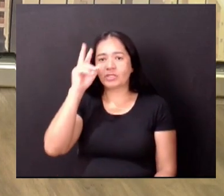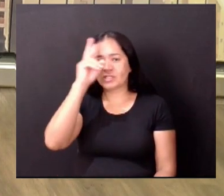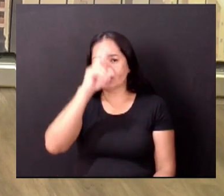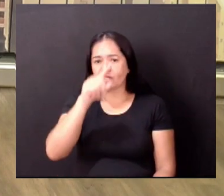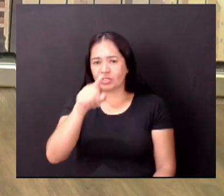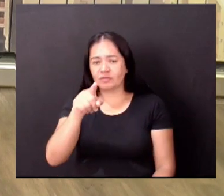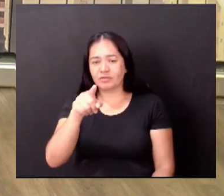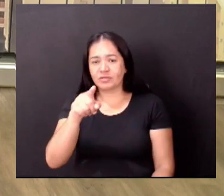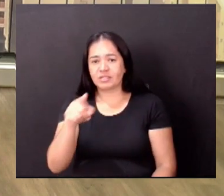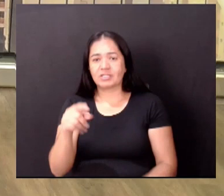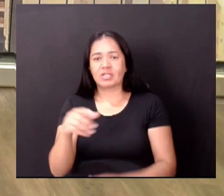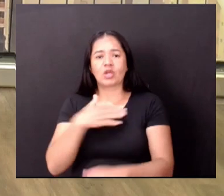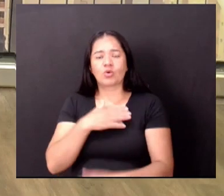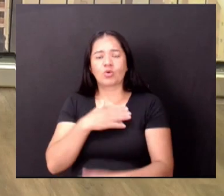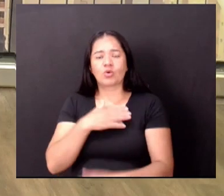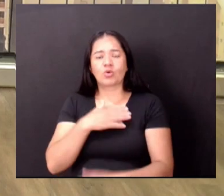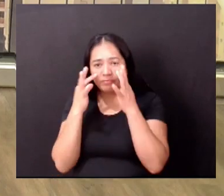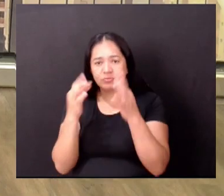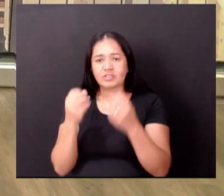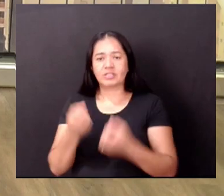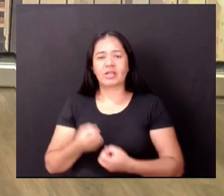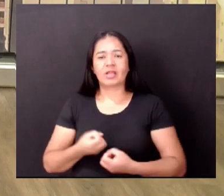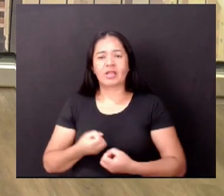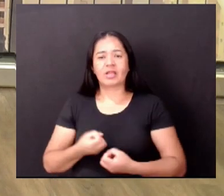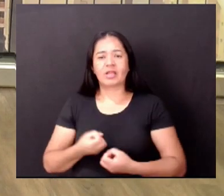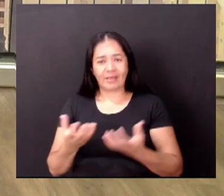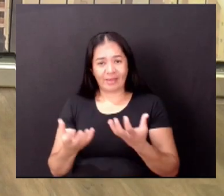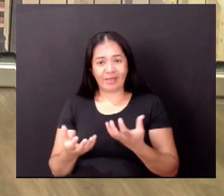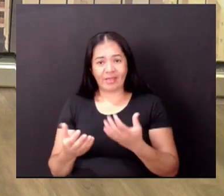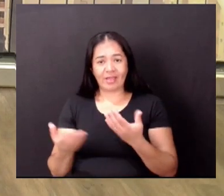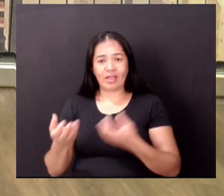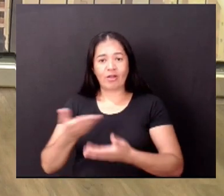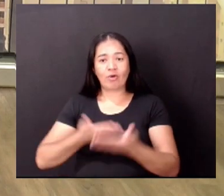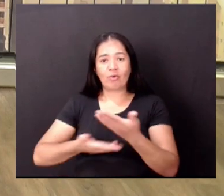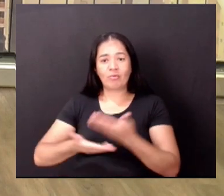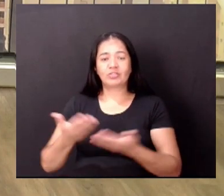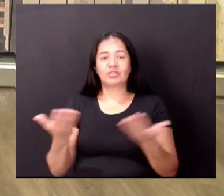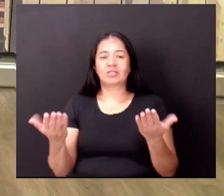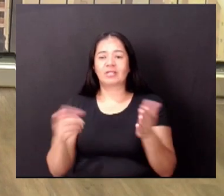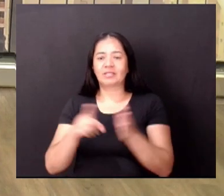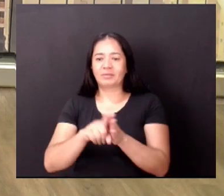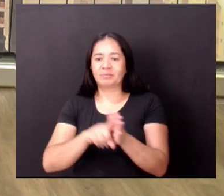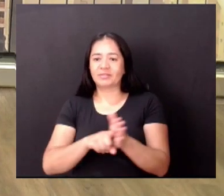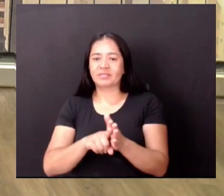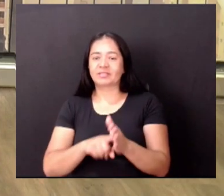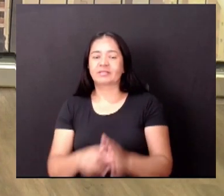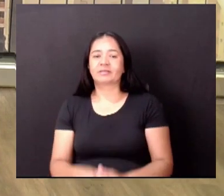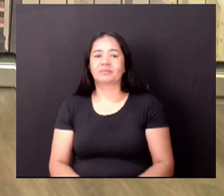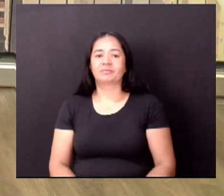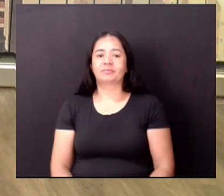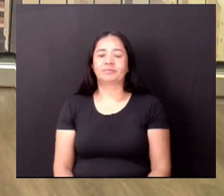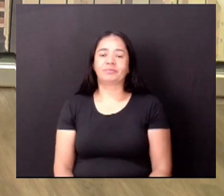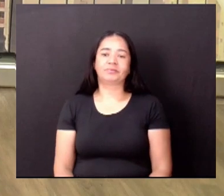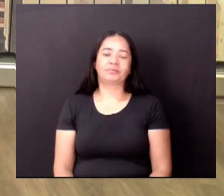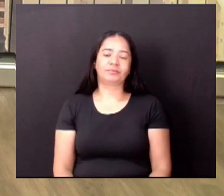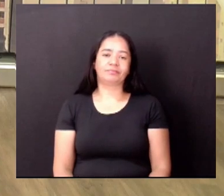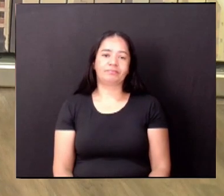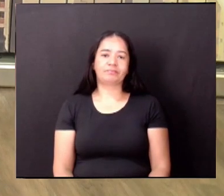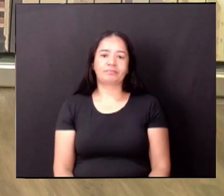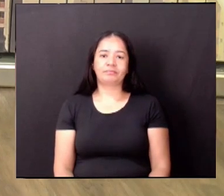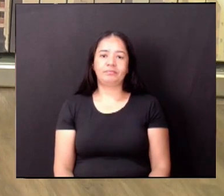alguma curiosidade, alguma história que chamou muito a sua atenção que você gostaria de compartilhar com a gente nessa pesquisa para fazer o